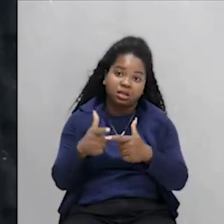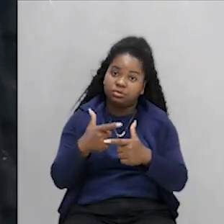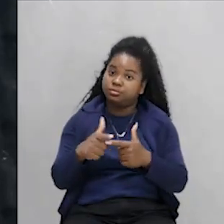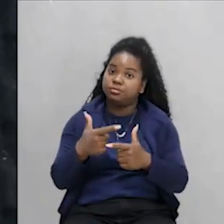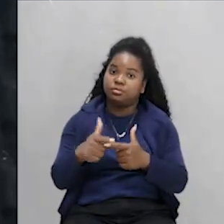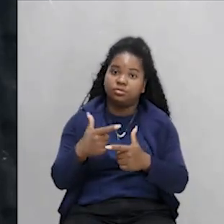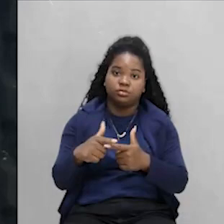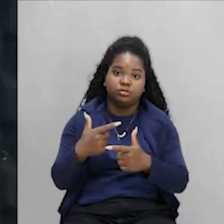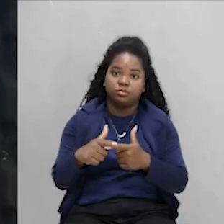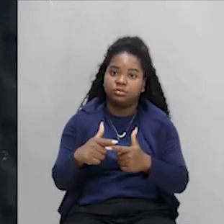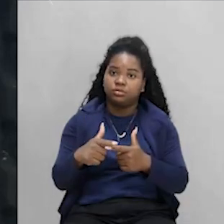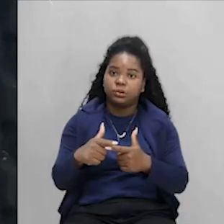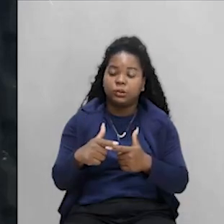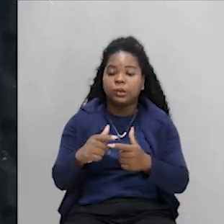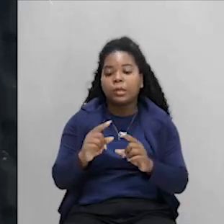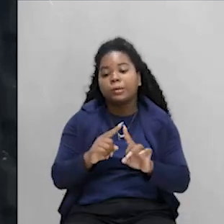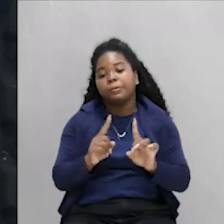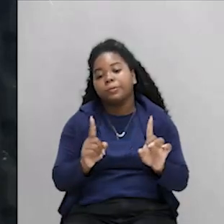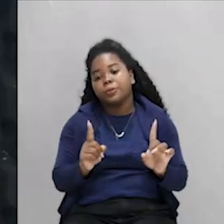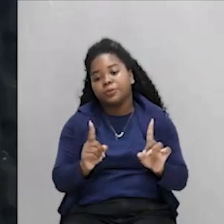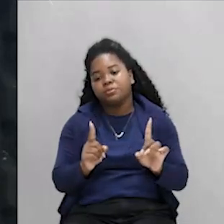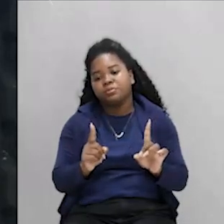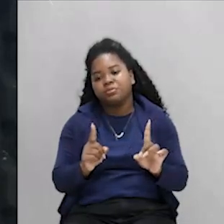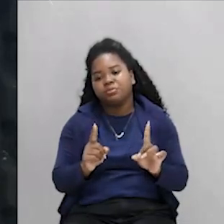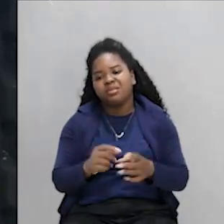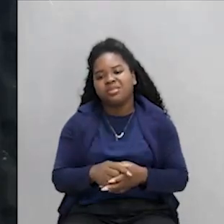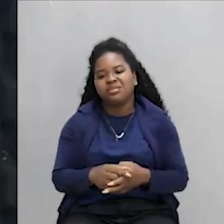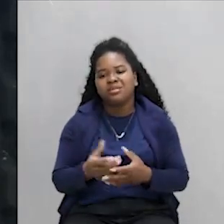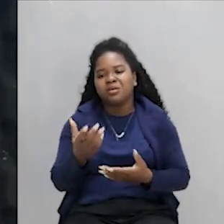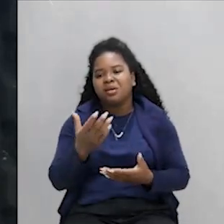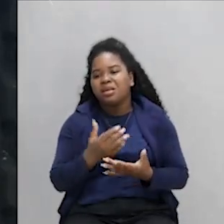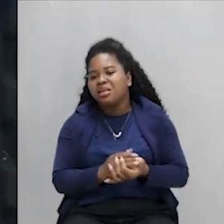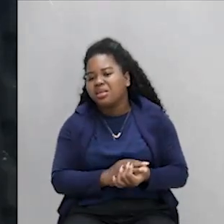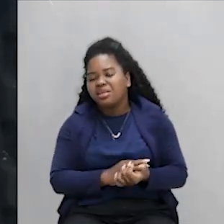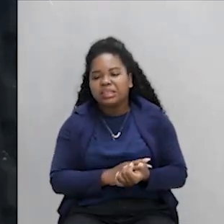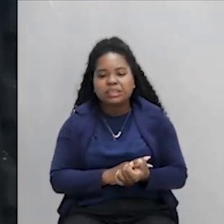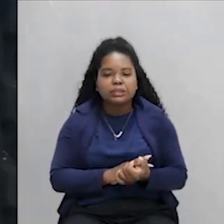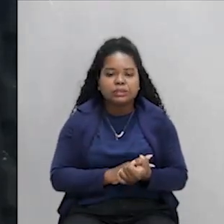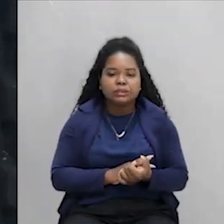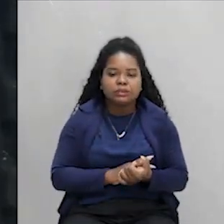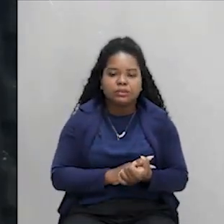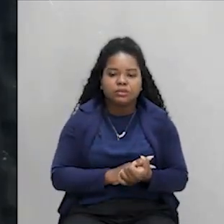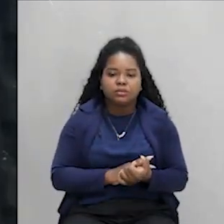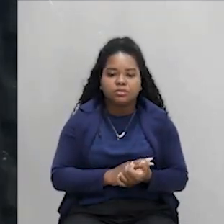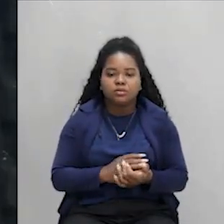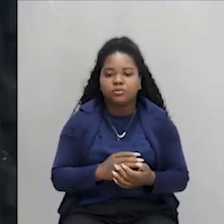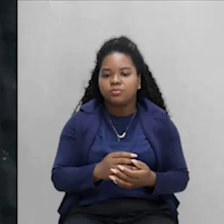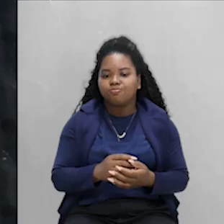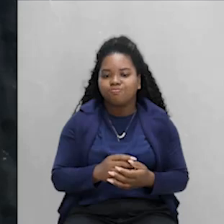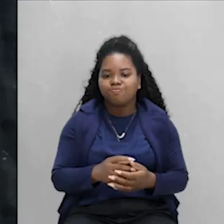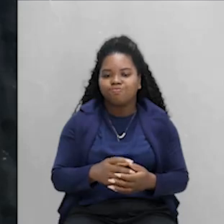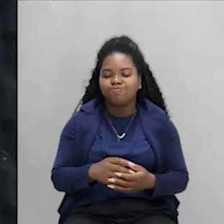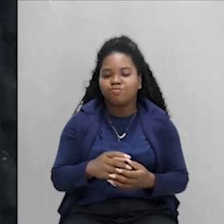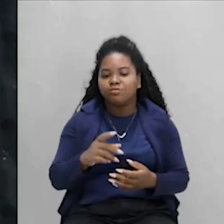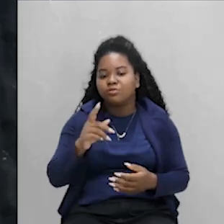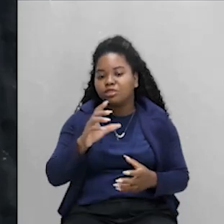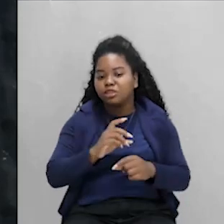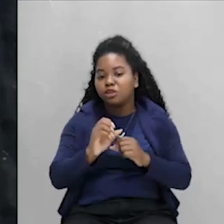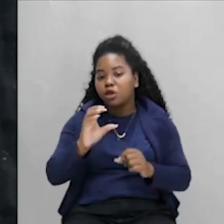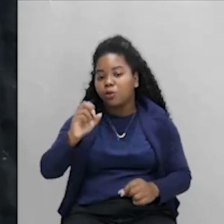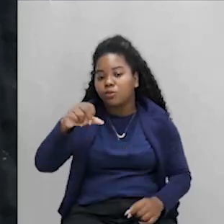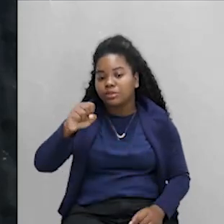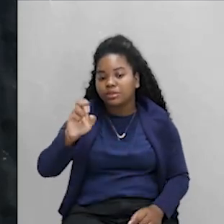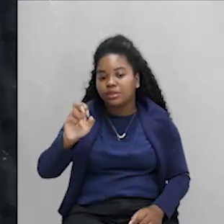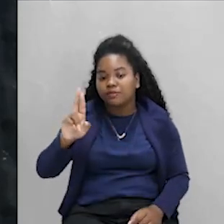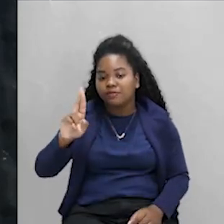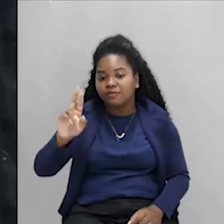certo mas o excesso aí nós vamos ter esses produtos eles contém também muitos conservantes